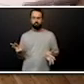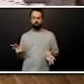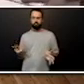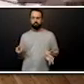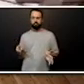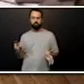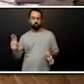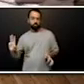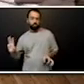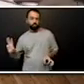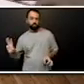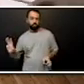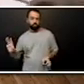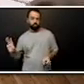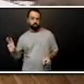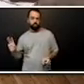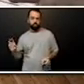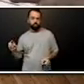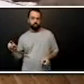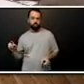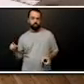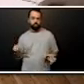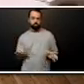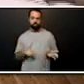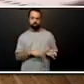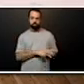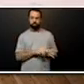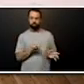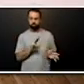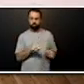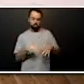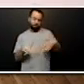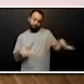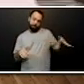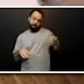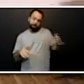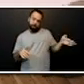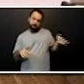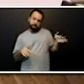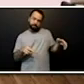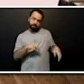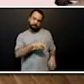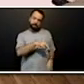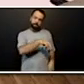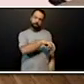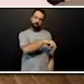Estou no mais 3. Menos 3, anda para lá.